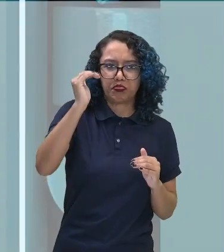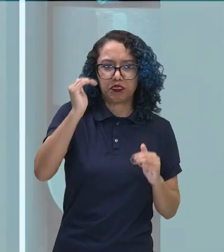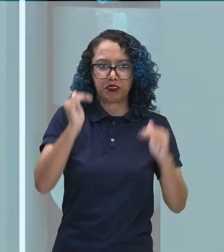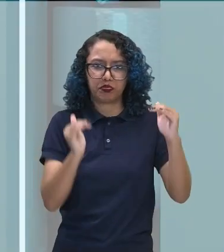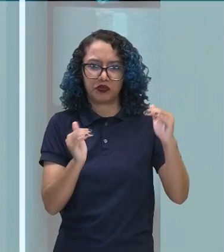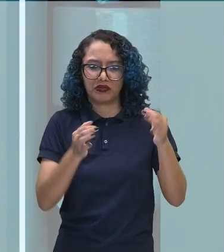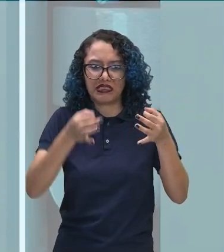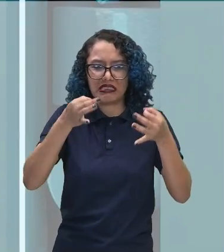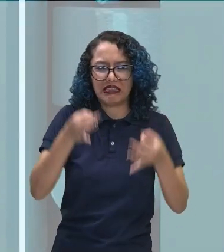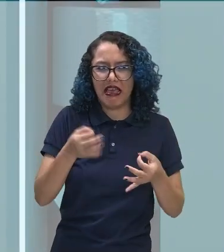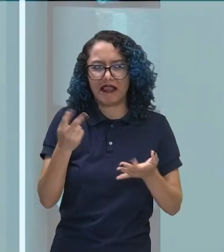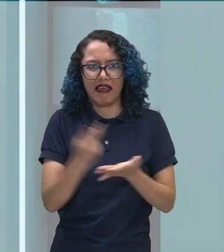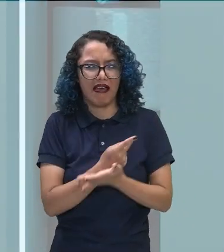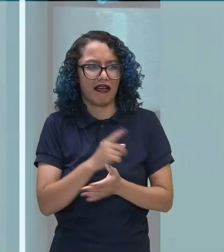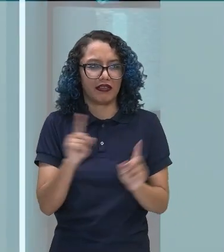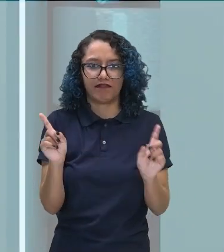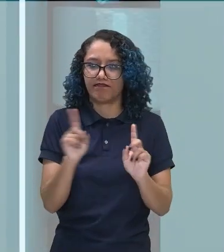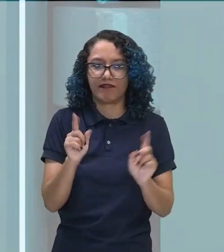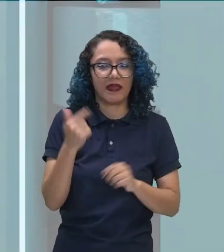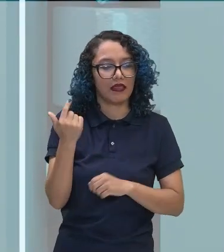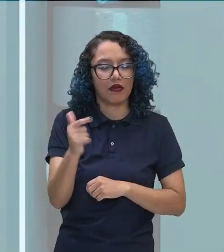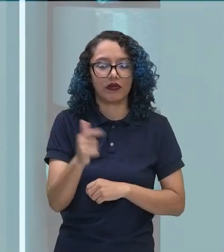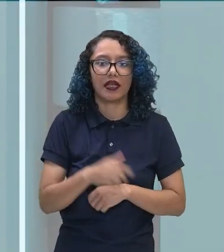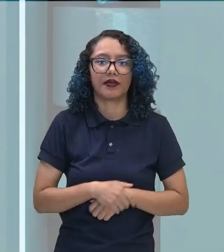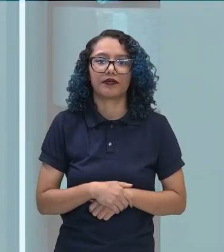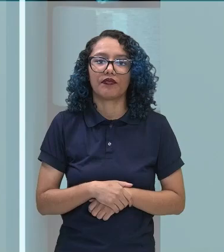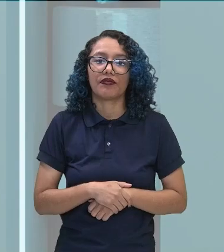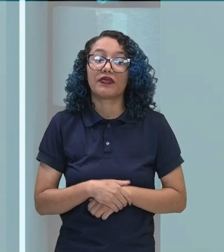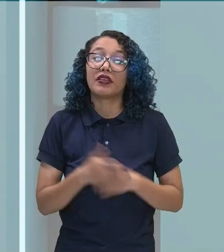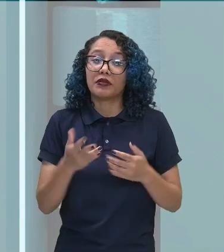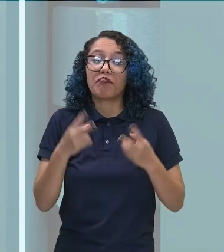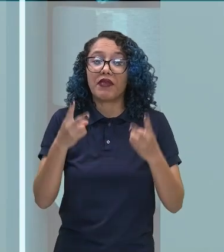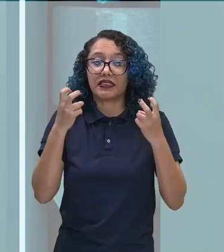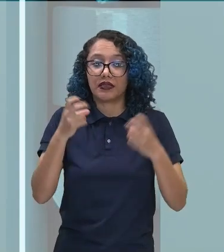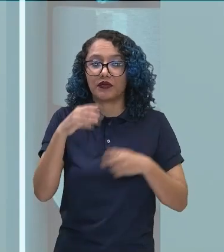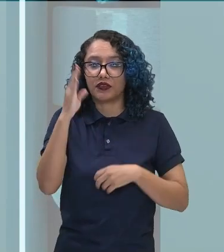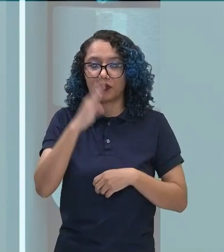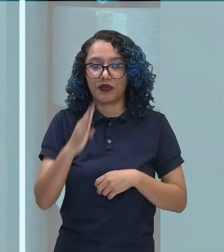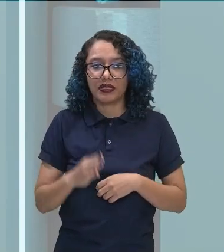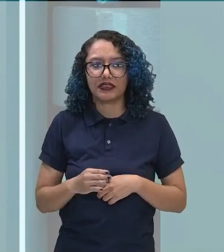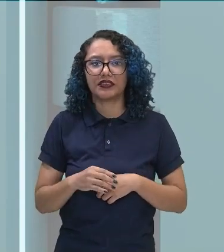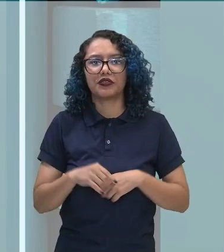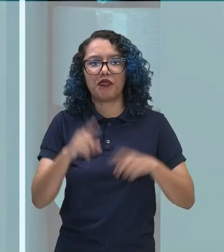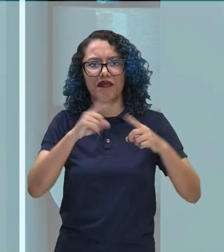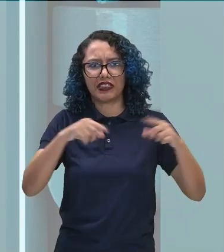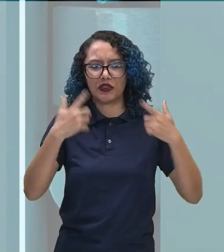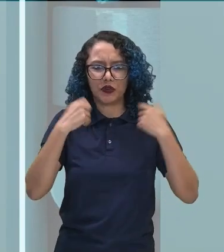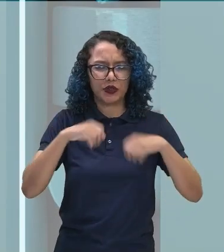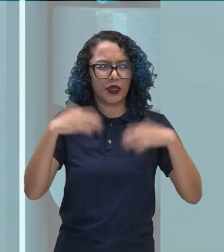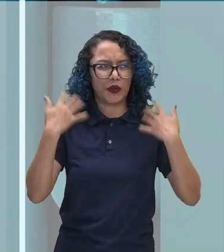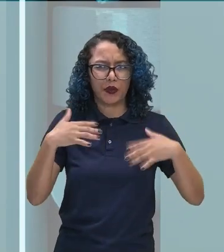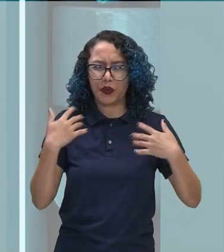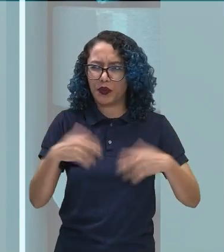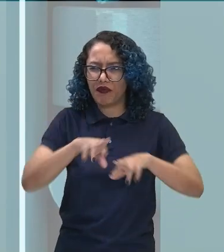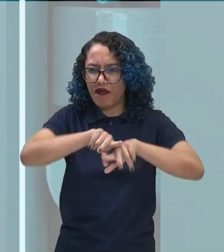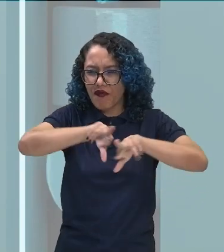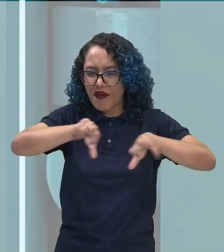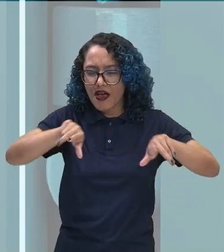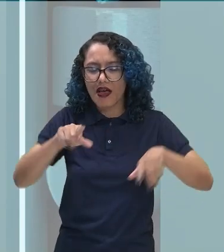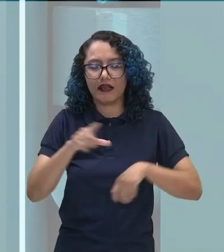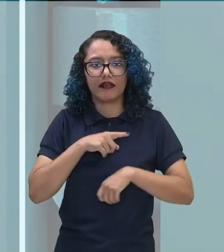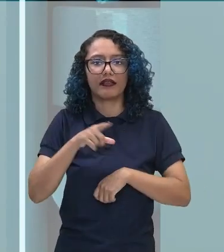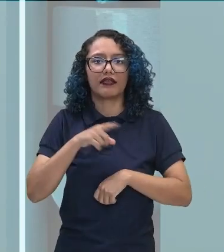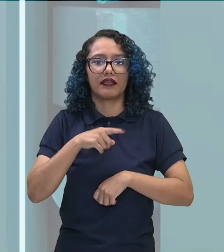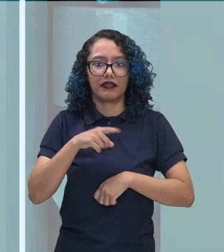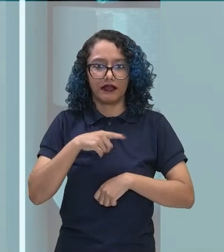que o nosso país é linguisticamente e em outras áreas também muito rico. Então, a nossa